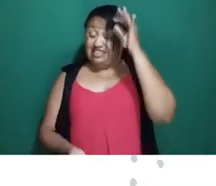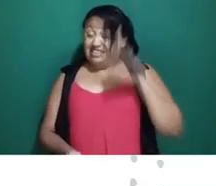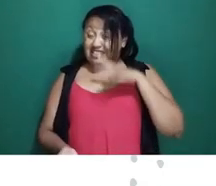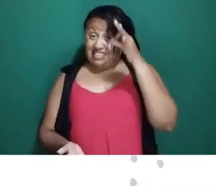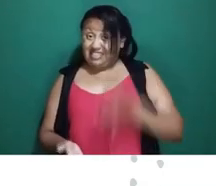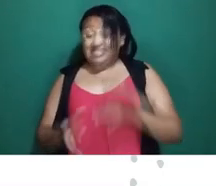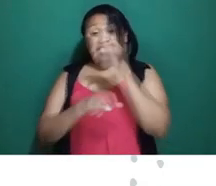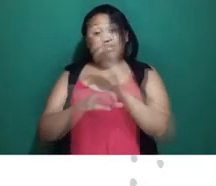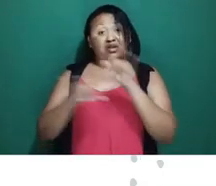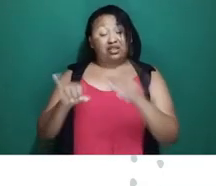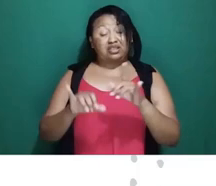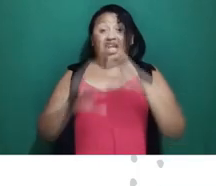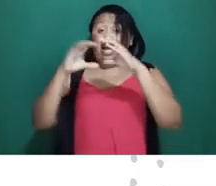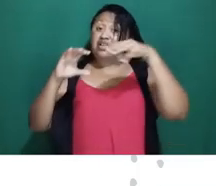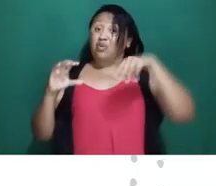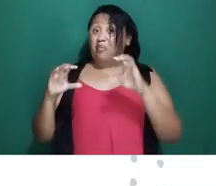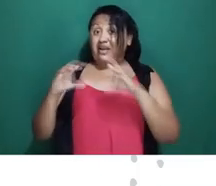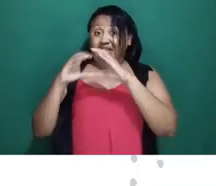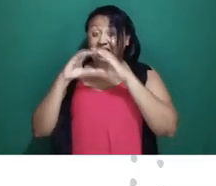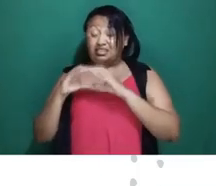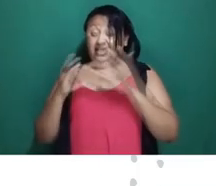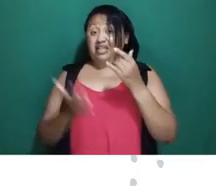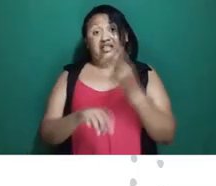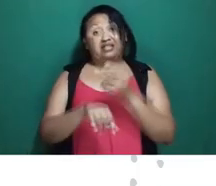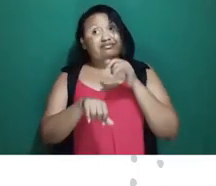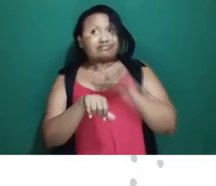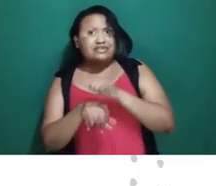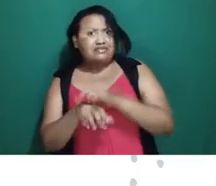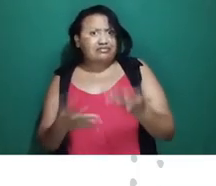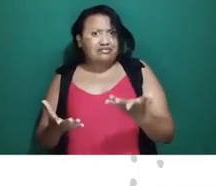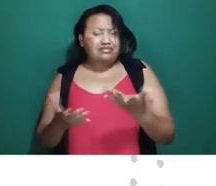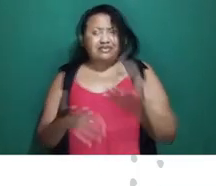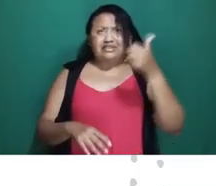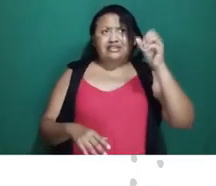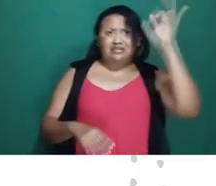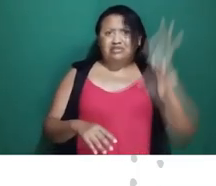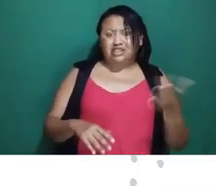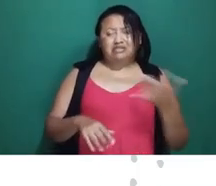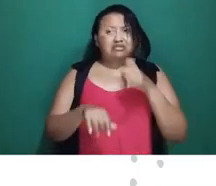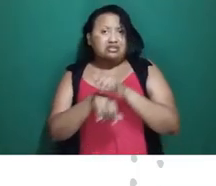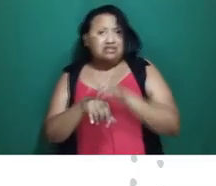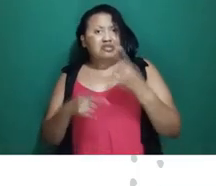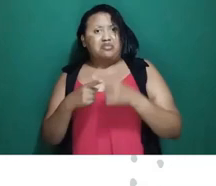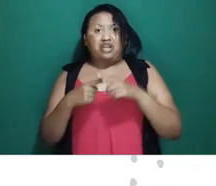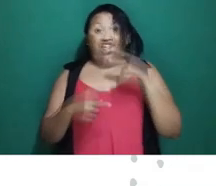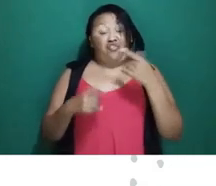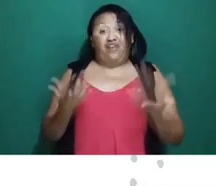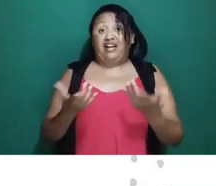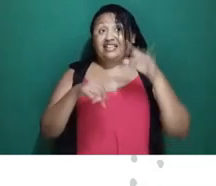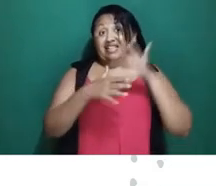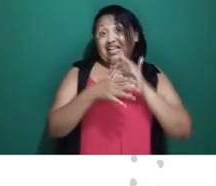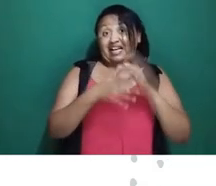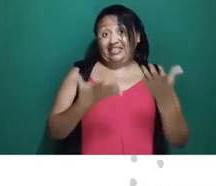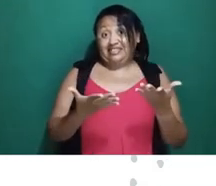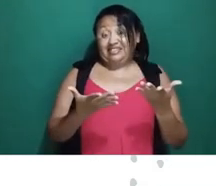aquela propaganda do McDonald's é enganosa ou não é 100% enganosa né porque ele não fala ali que